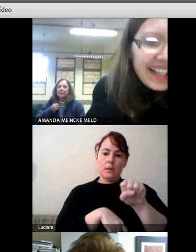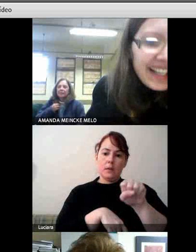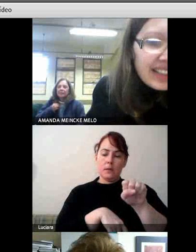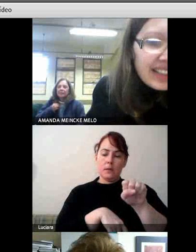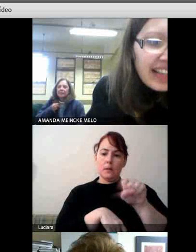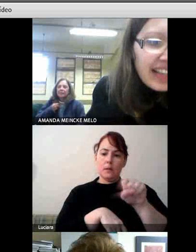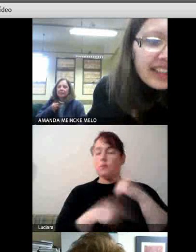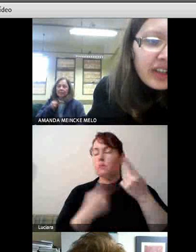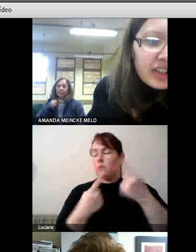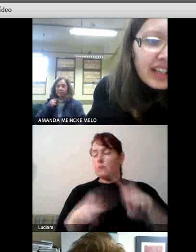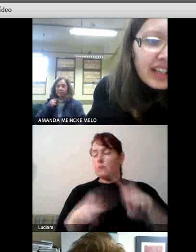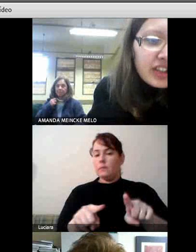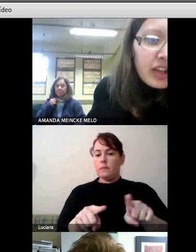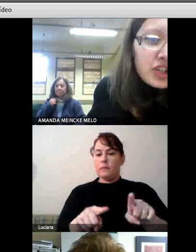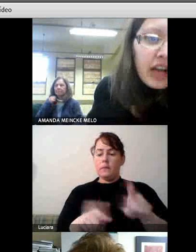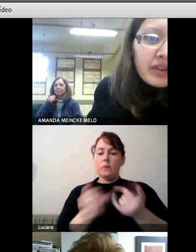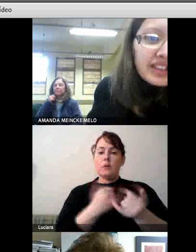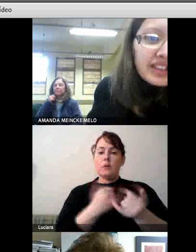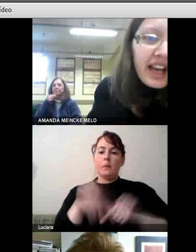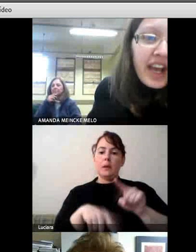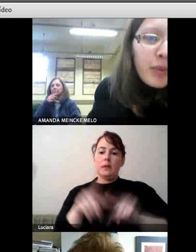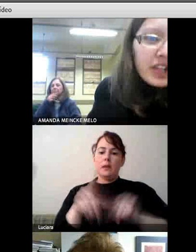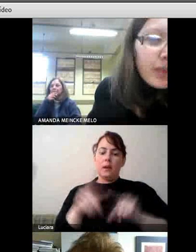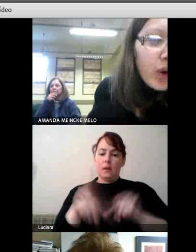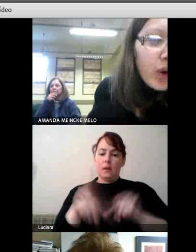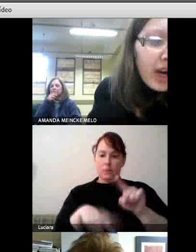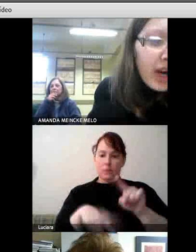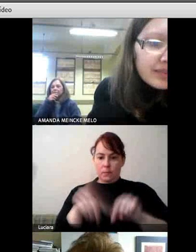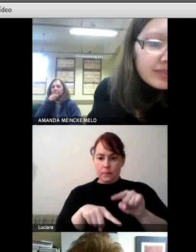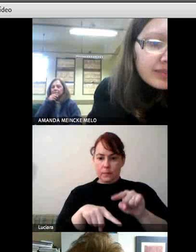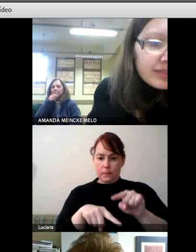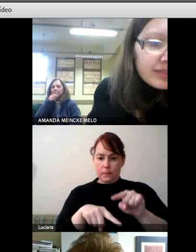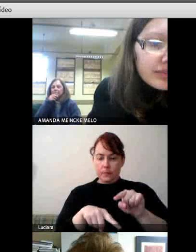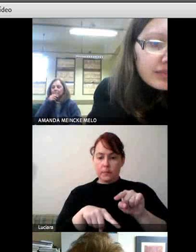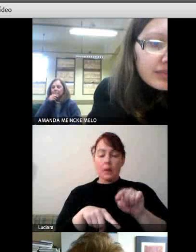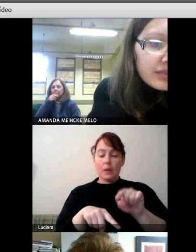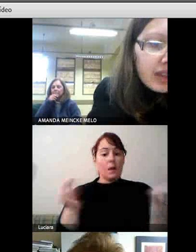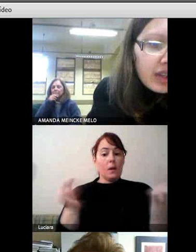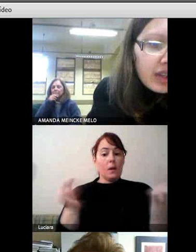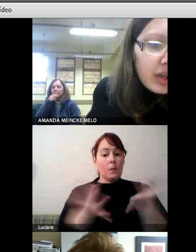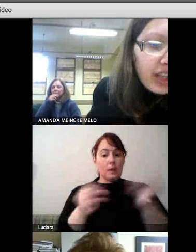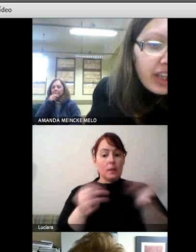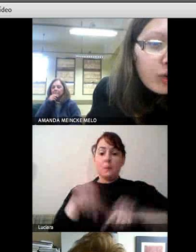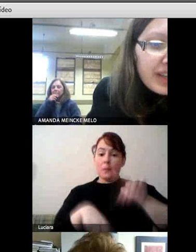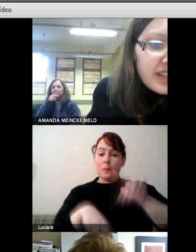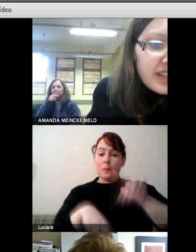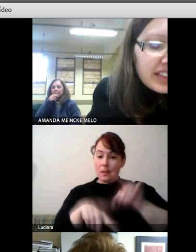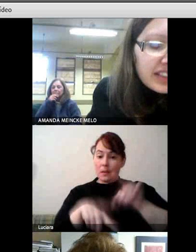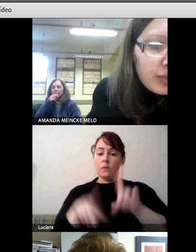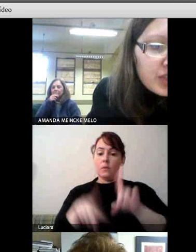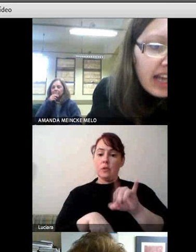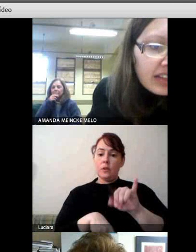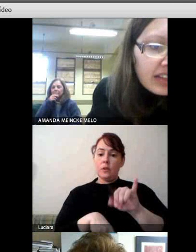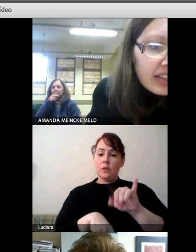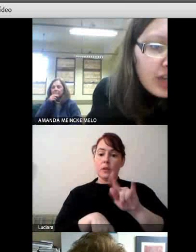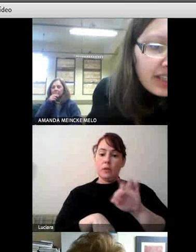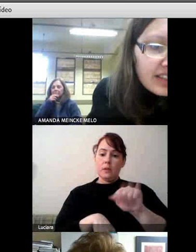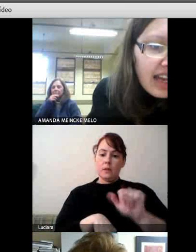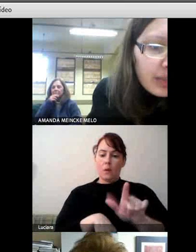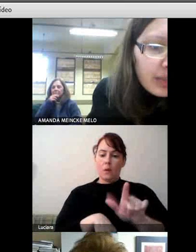que a qualidade do material educacional digital está bom, realmente boa? Não, eu porque algumas vezes vejo objetos